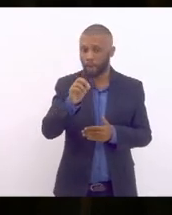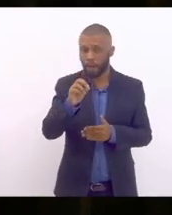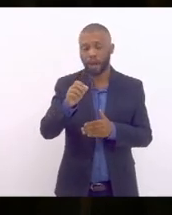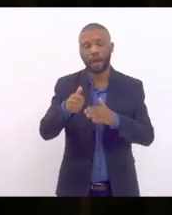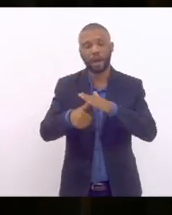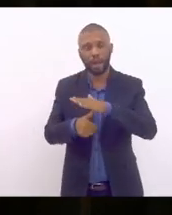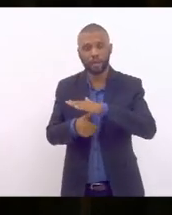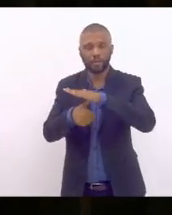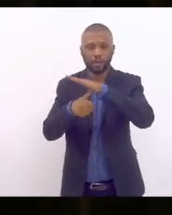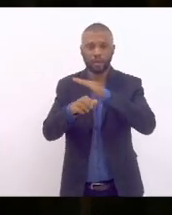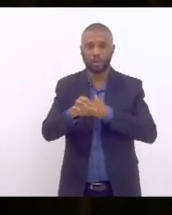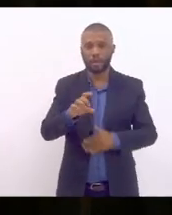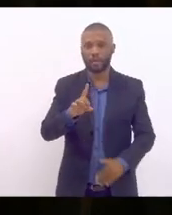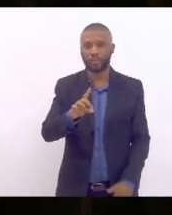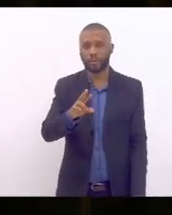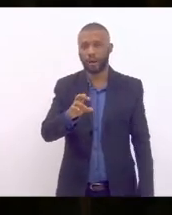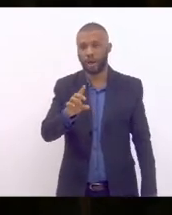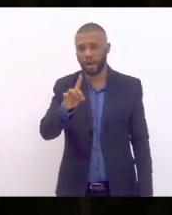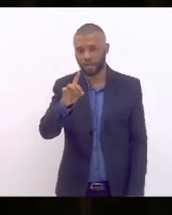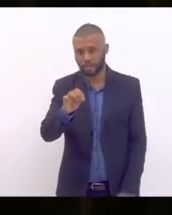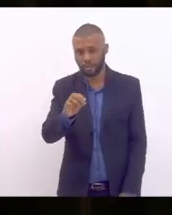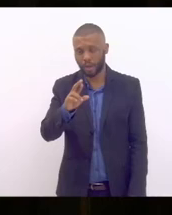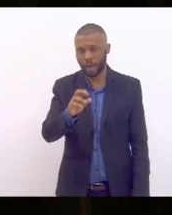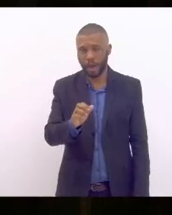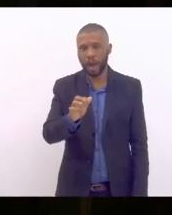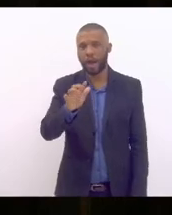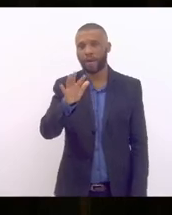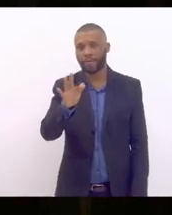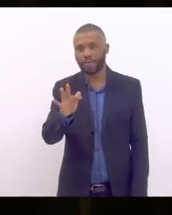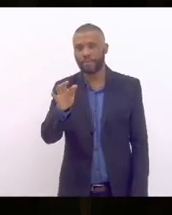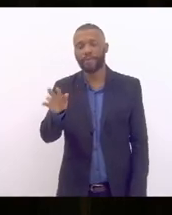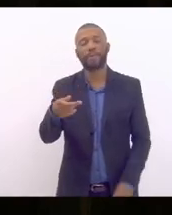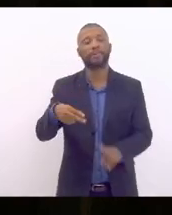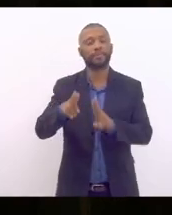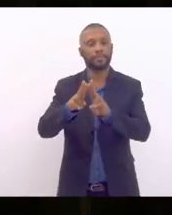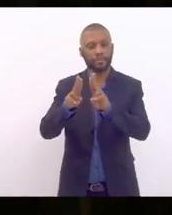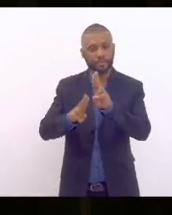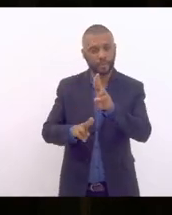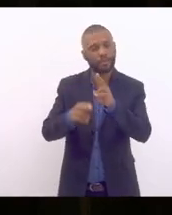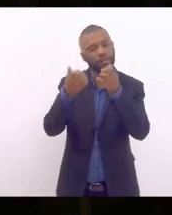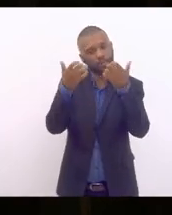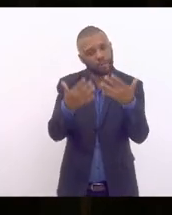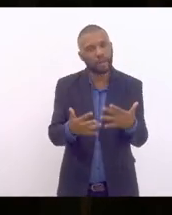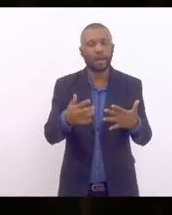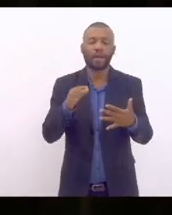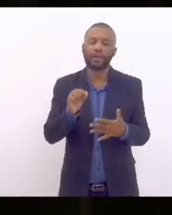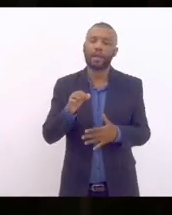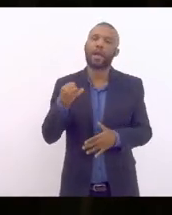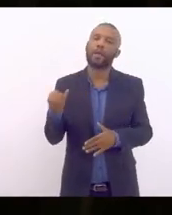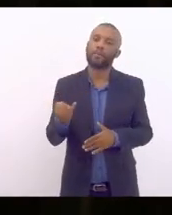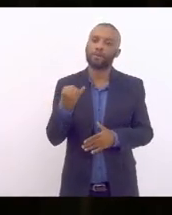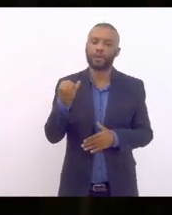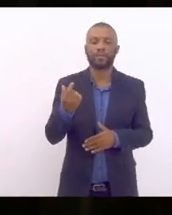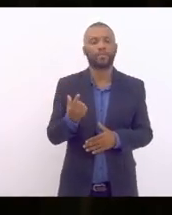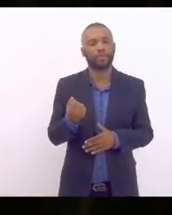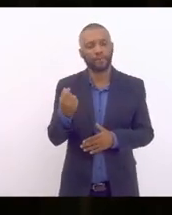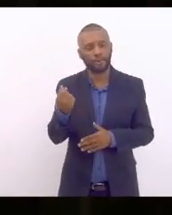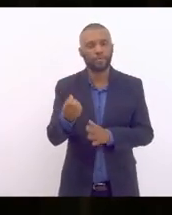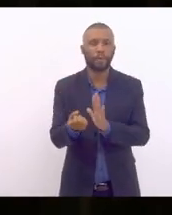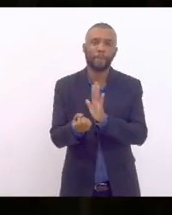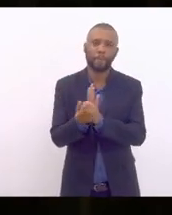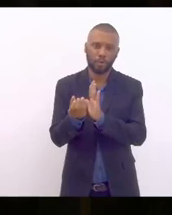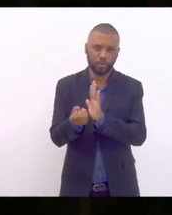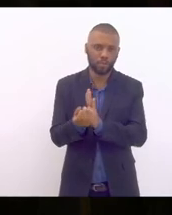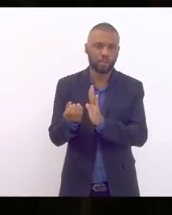Eduardo raupp da UFRJ aqui é Z que é importante que os valores produzidos